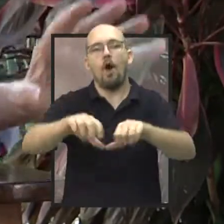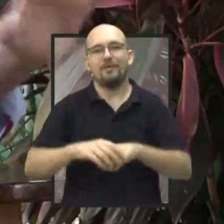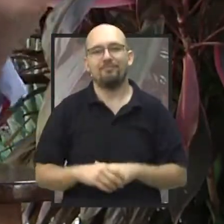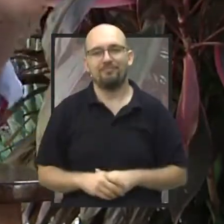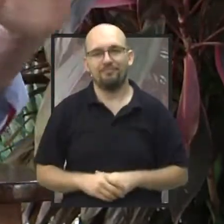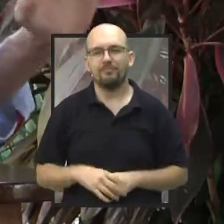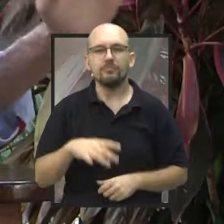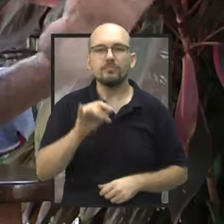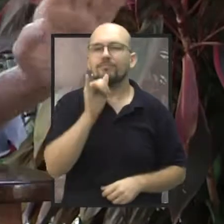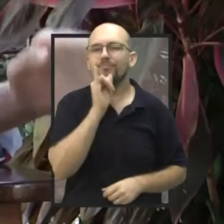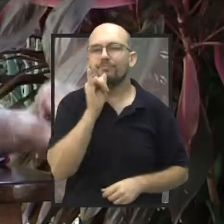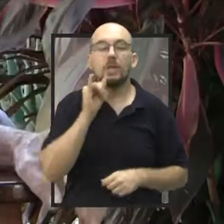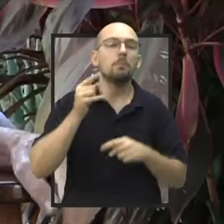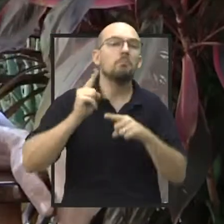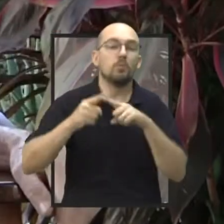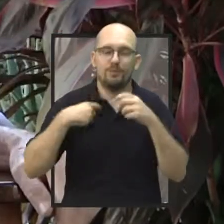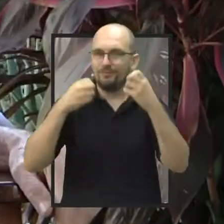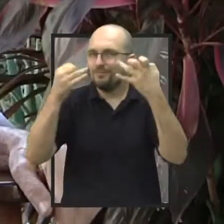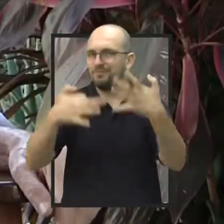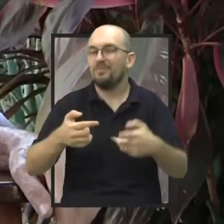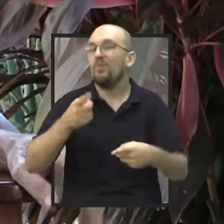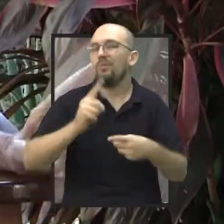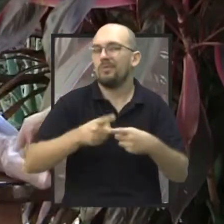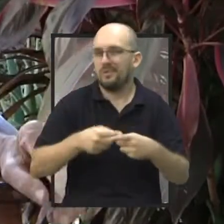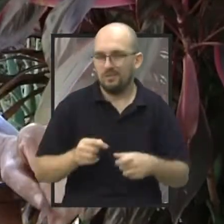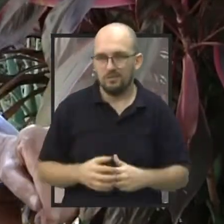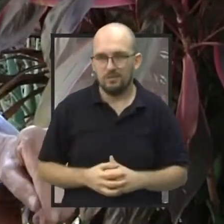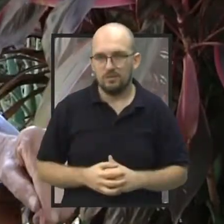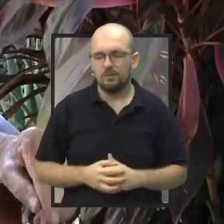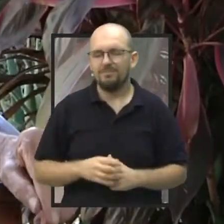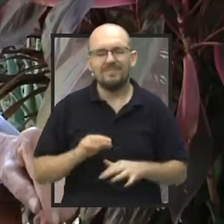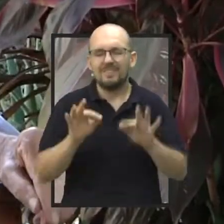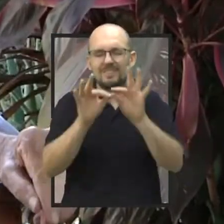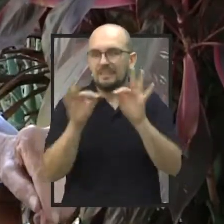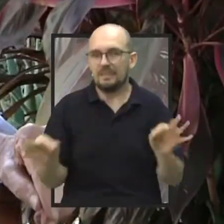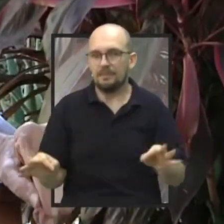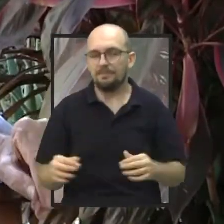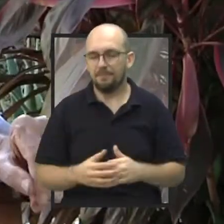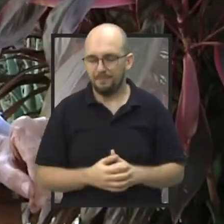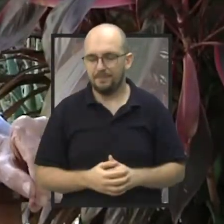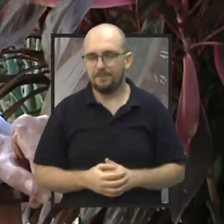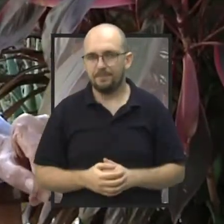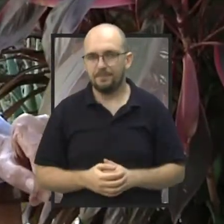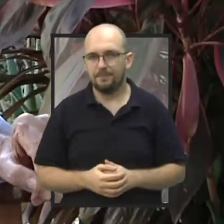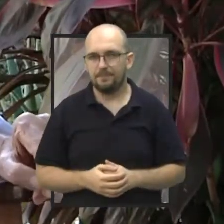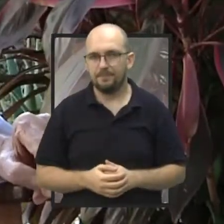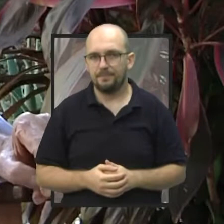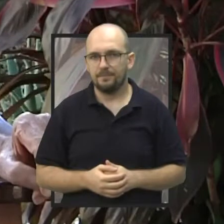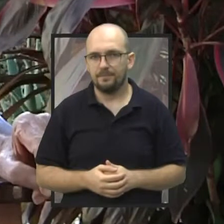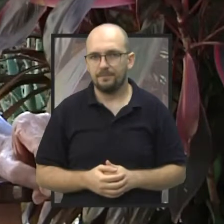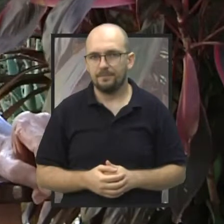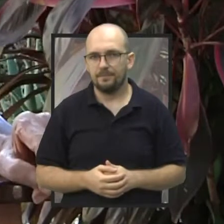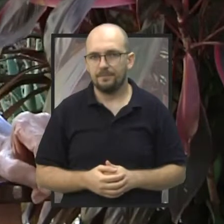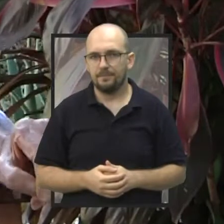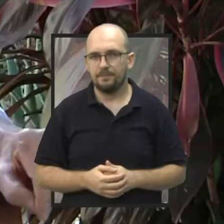Vamos dizer por que eu estou dizendo isso. Por uma razão muito simples.